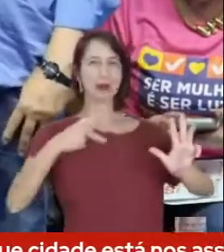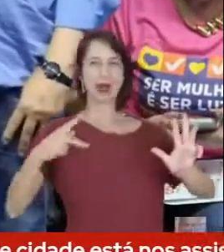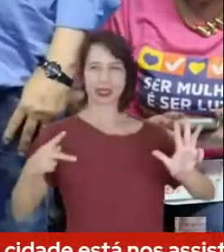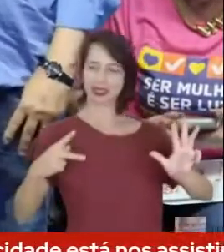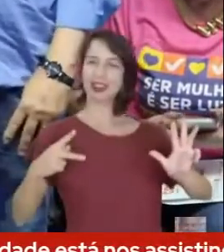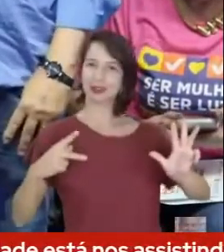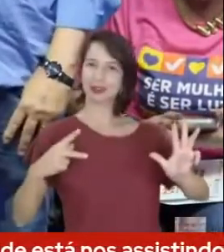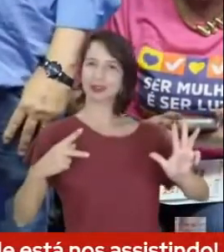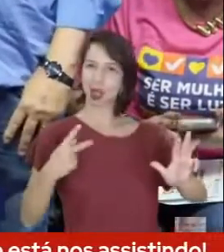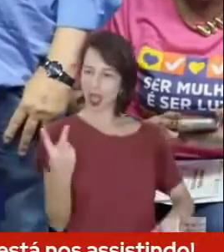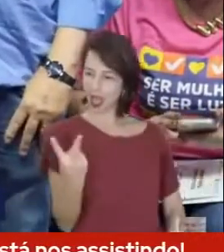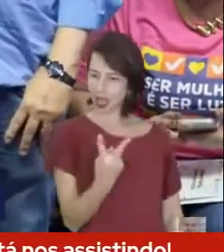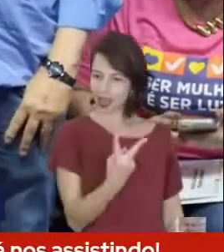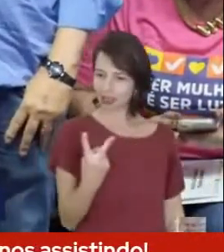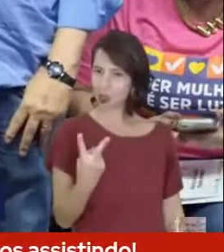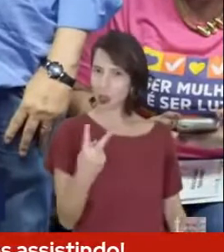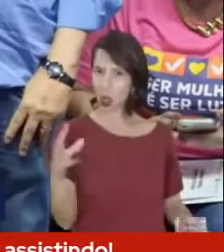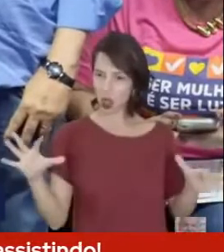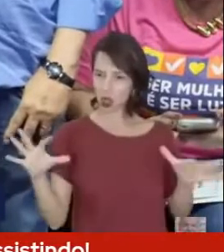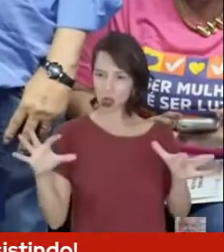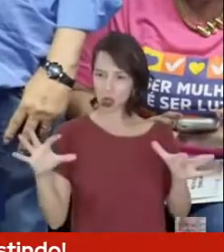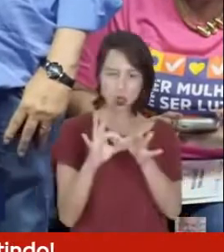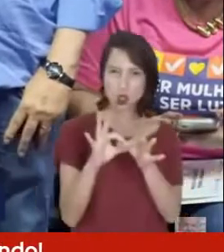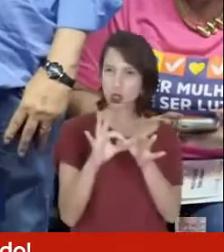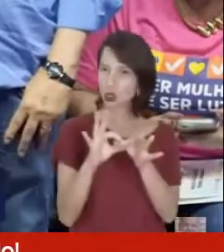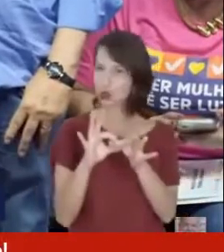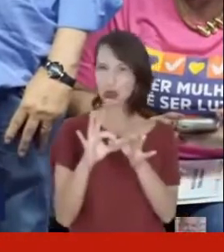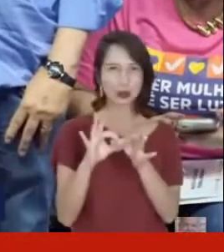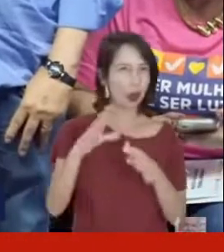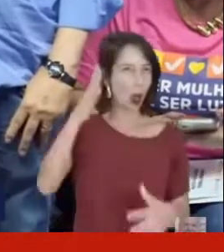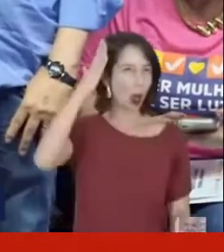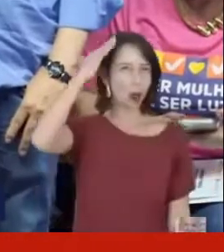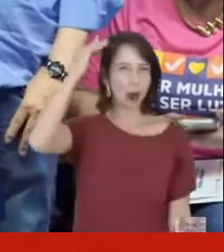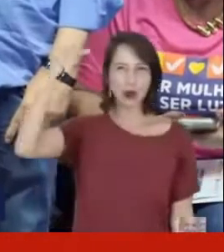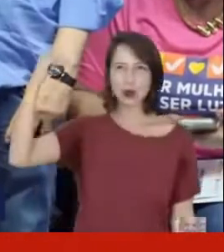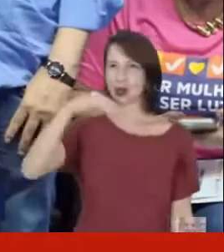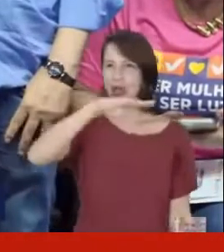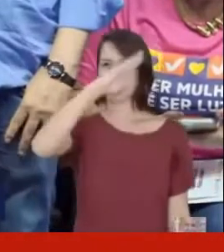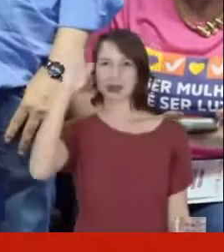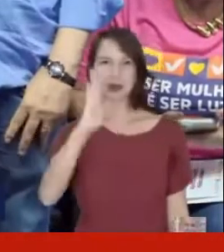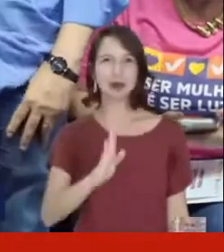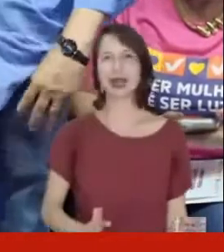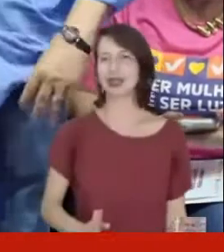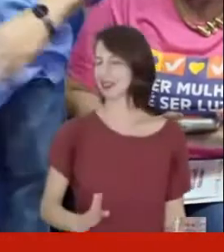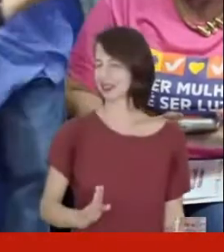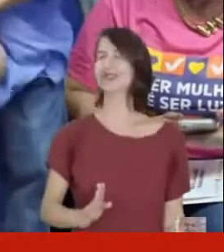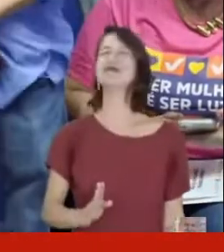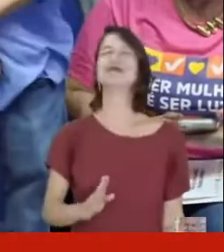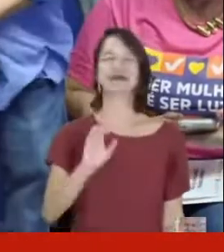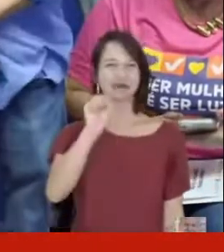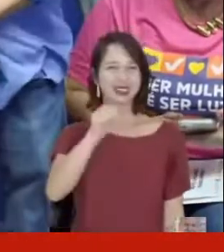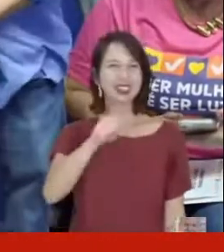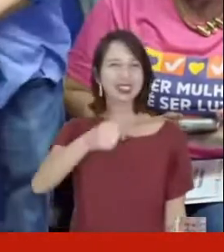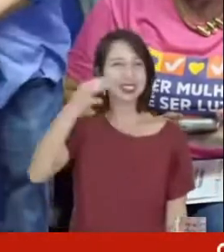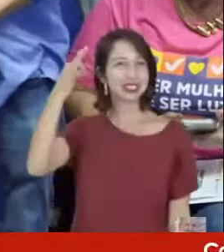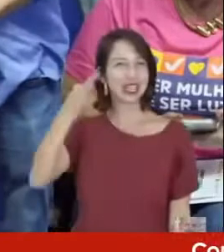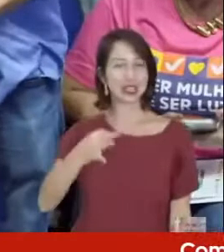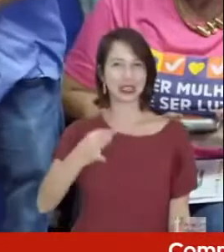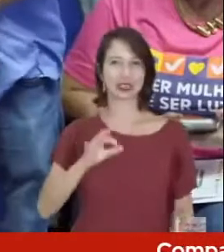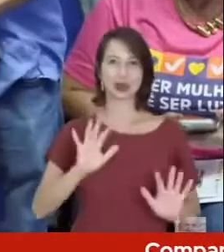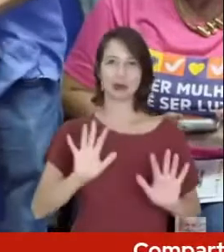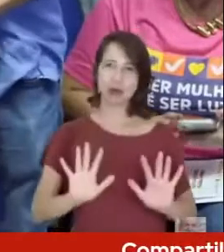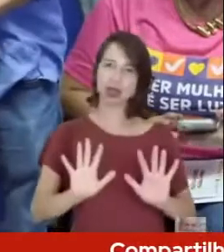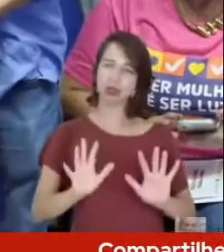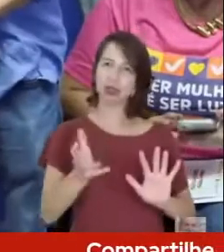uma coisa, eu quero falar um pouco do meu setor, é importante, porque nós, do setor